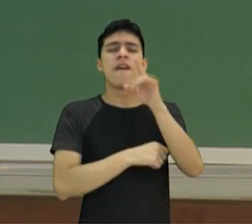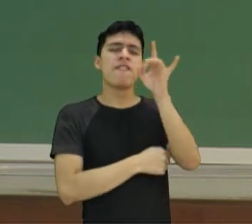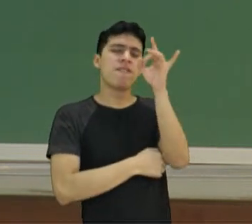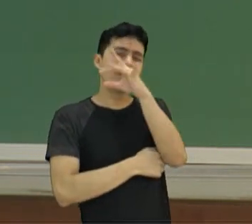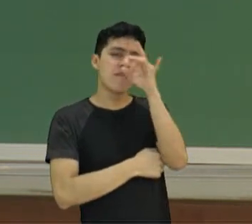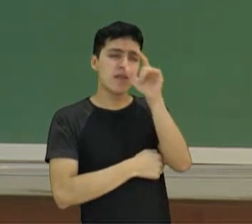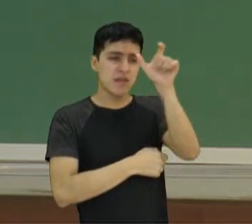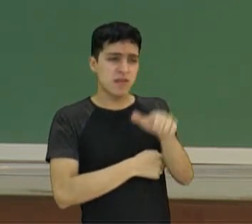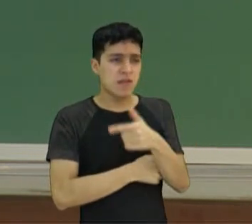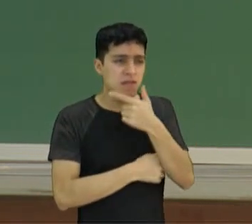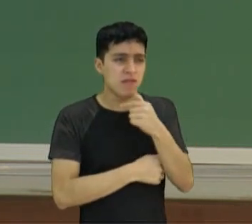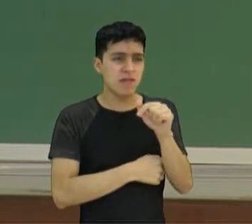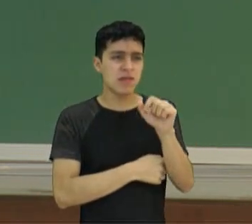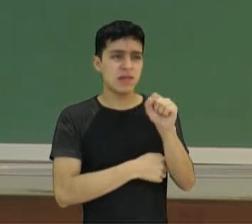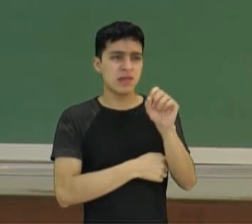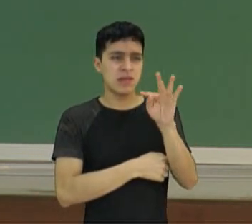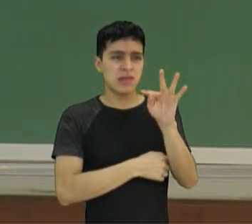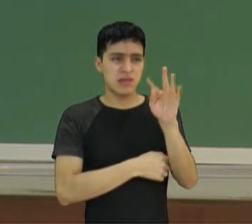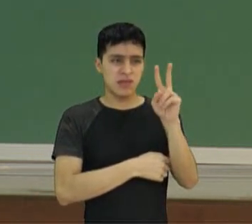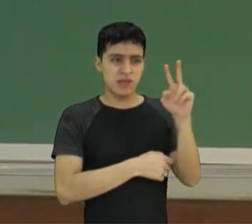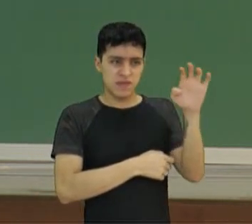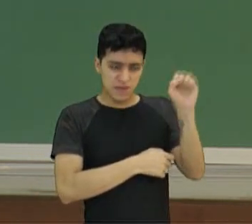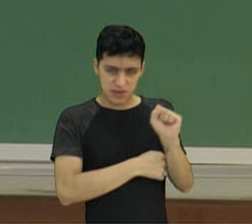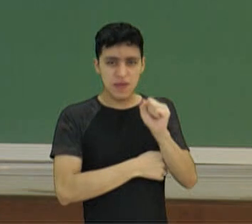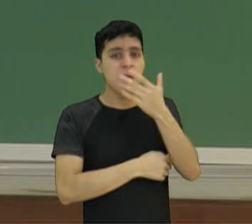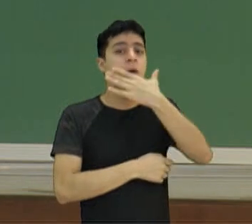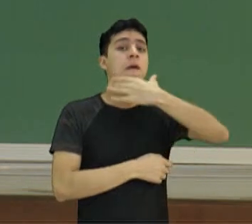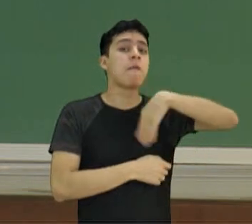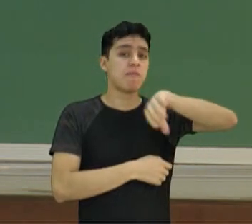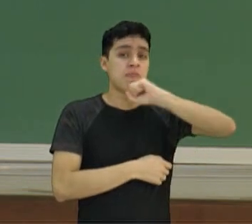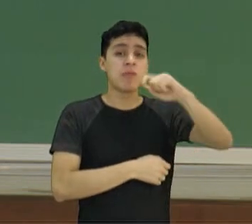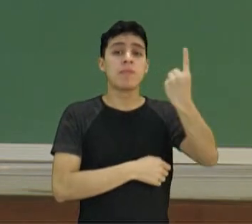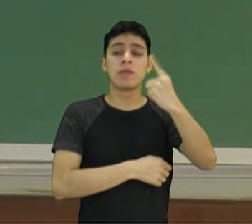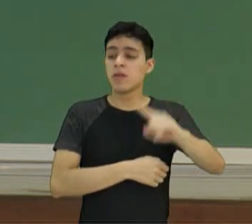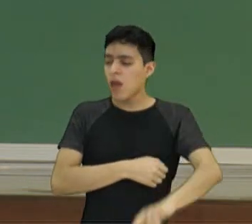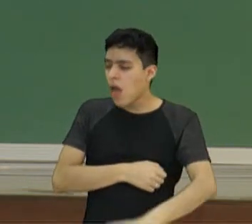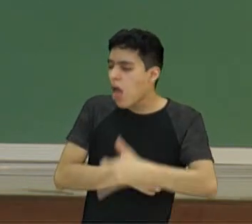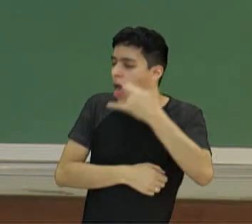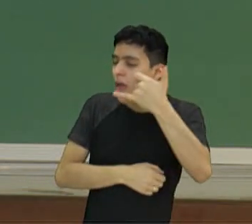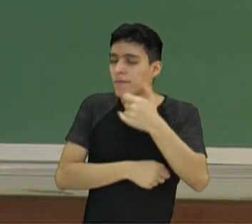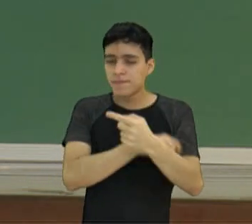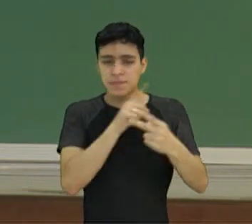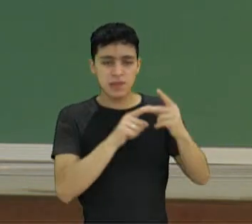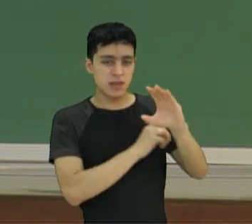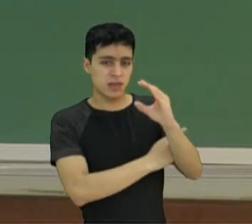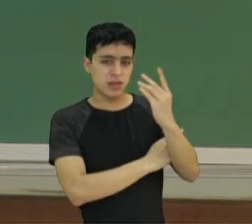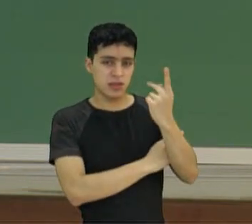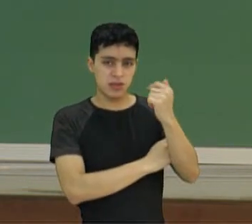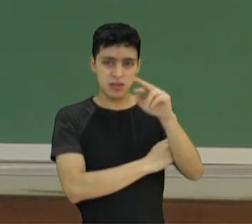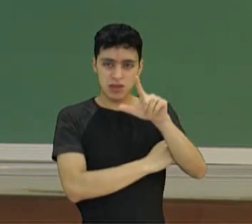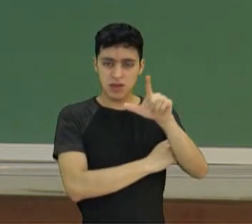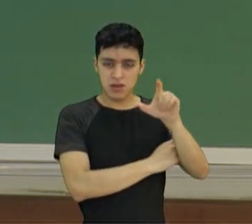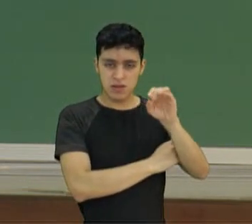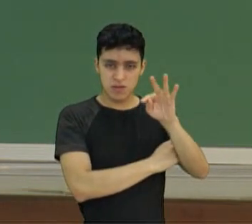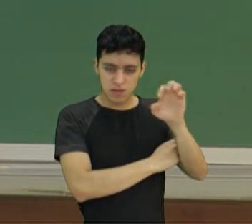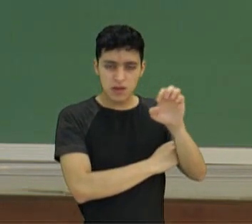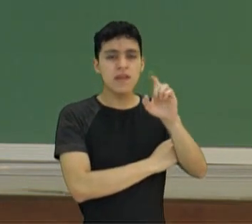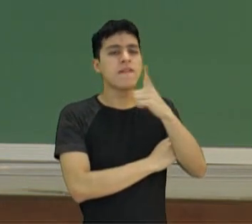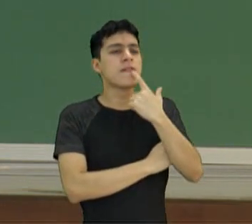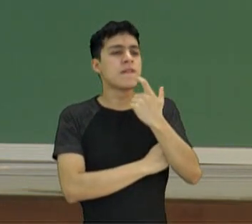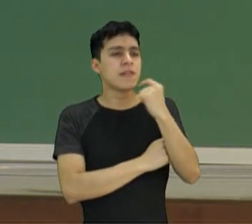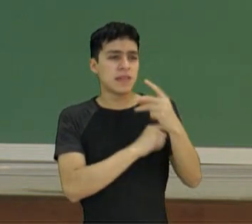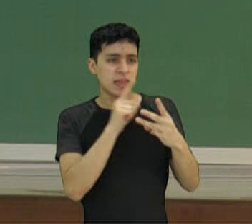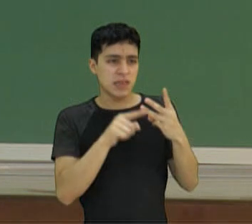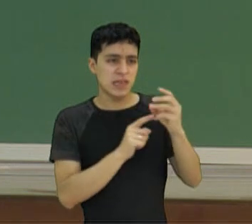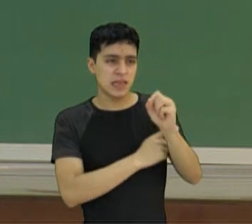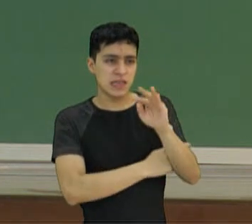é o Steve's father, que é o pai do Steve, que é ele que atende o telefone. Charlotte, que é a menina, está em vermelho, e o